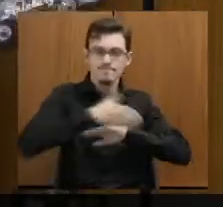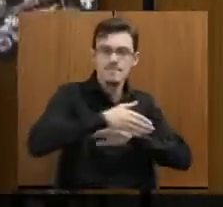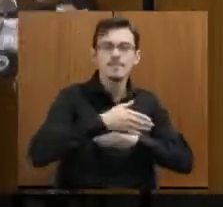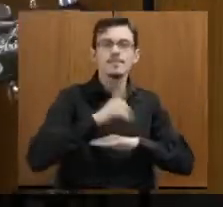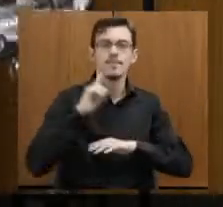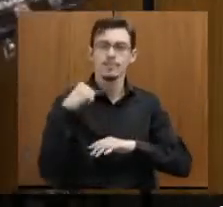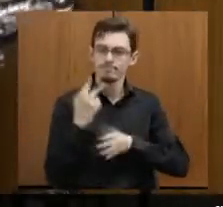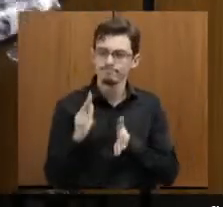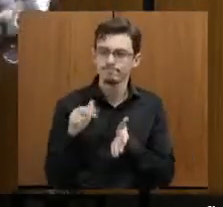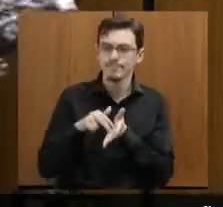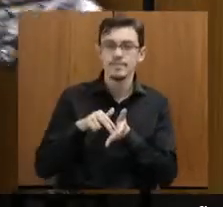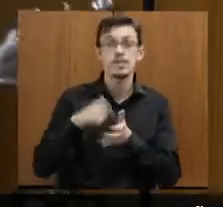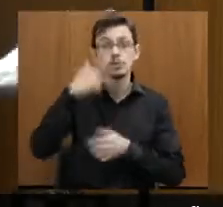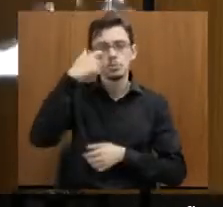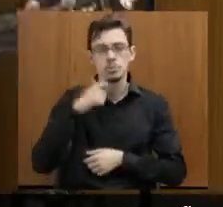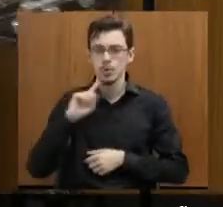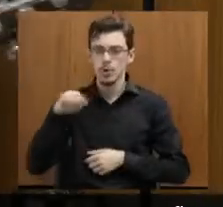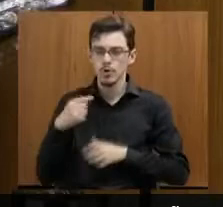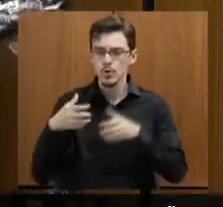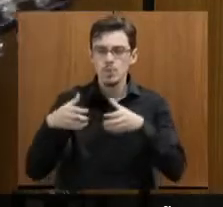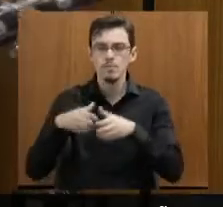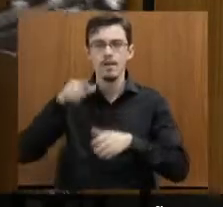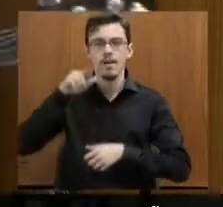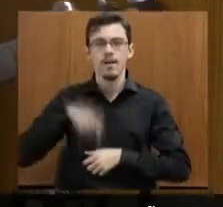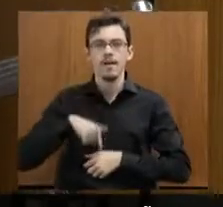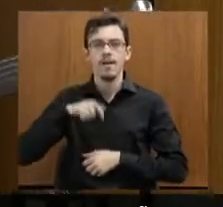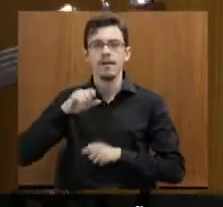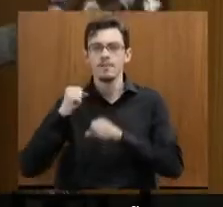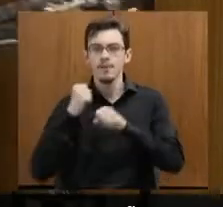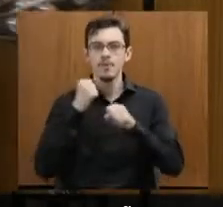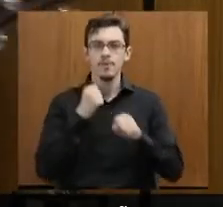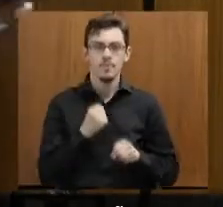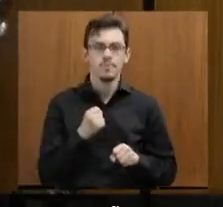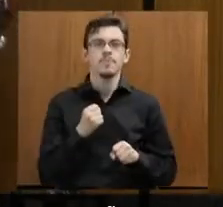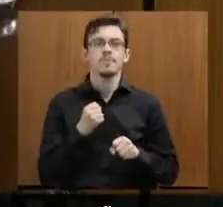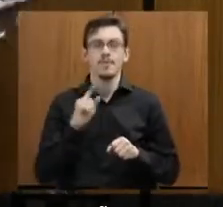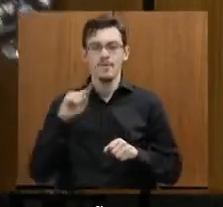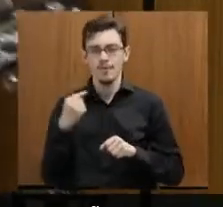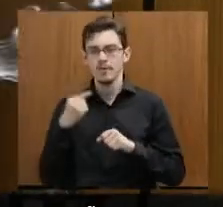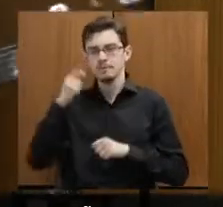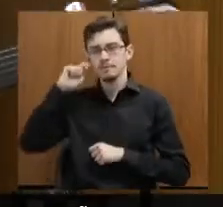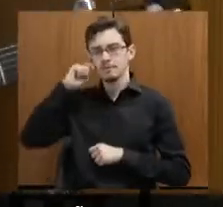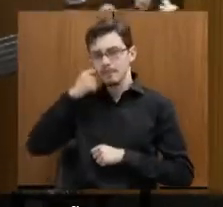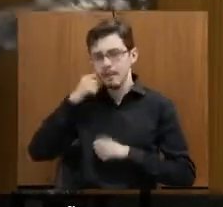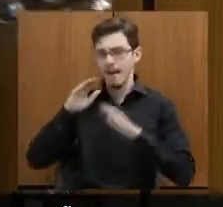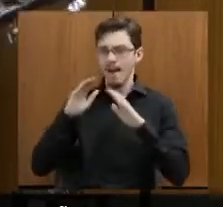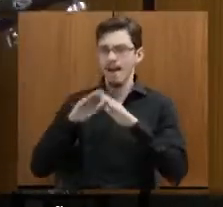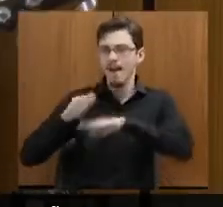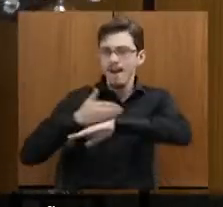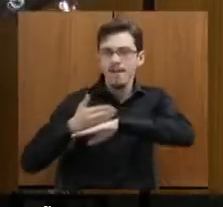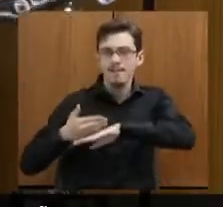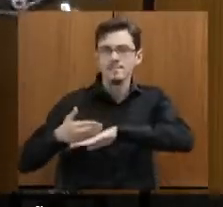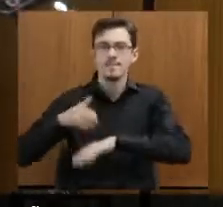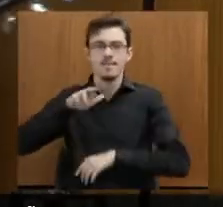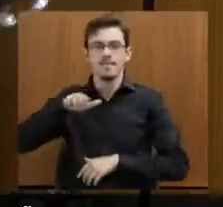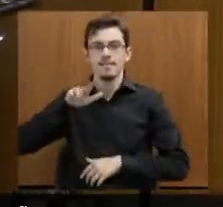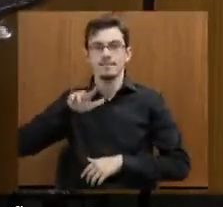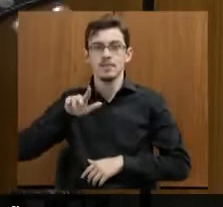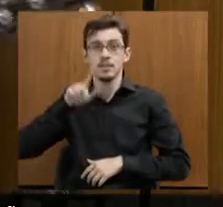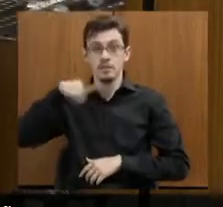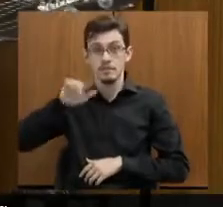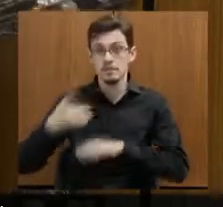somos quilombola não vamos pretos Asa Branca despendem nos história se